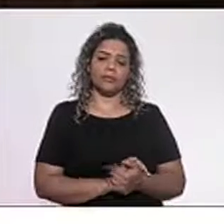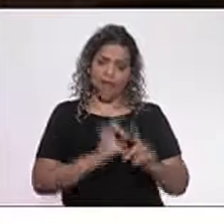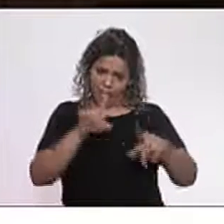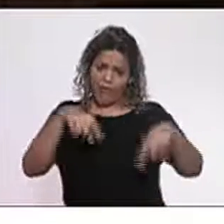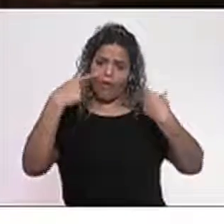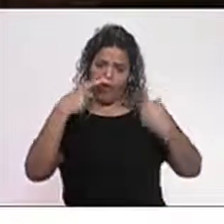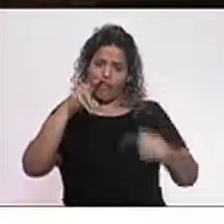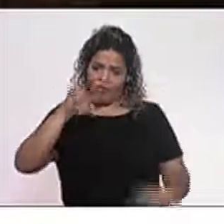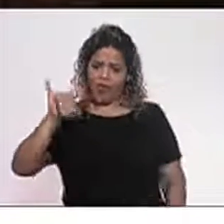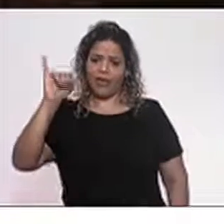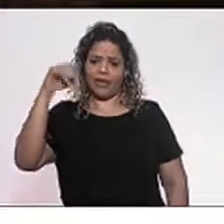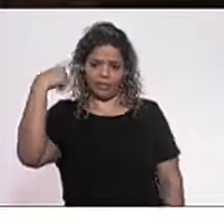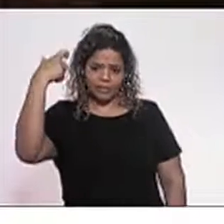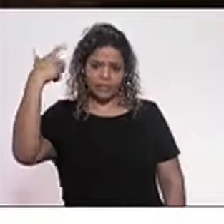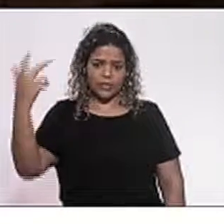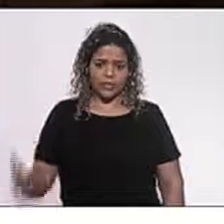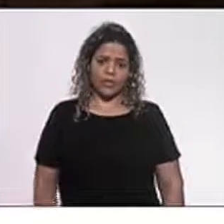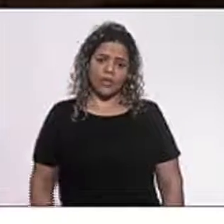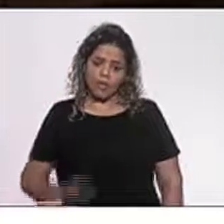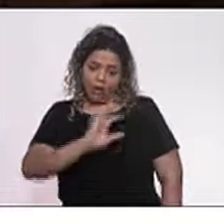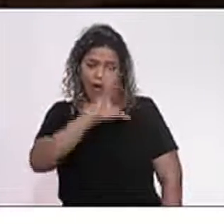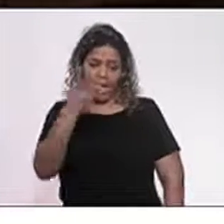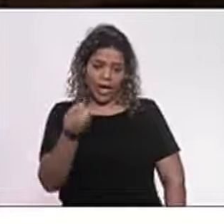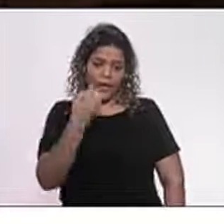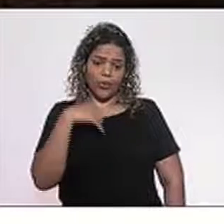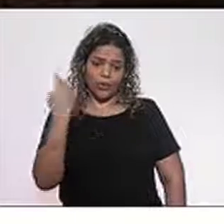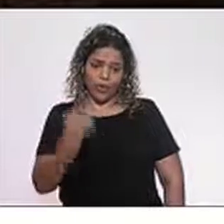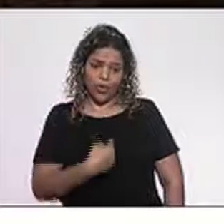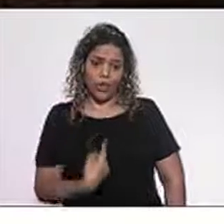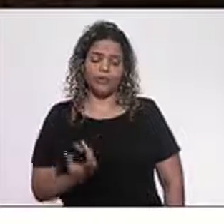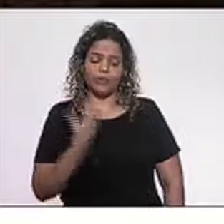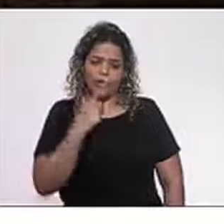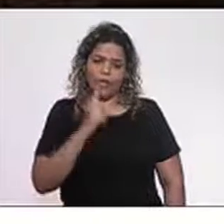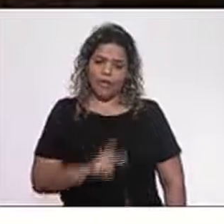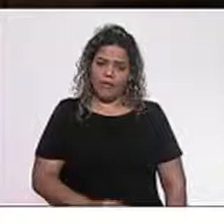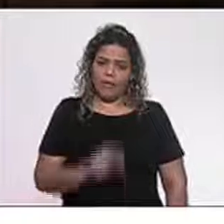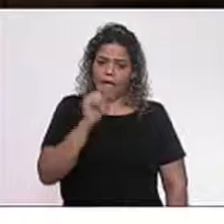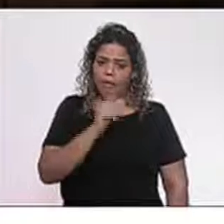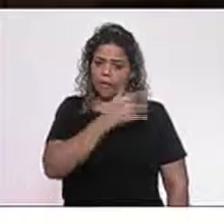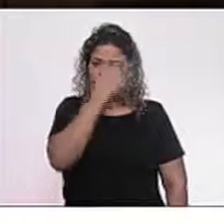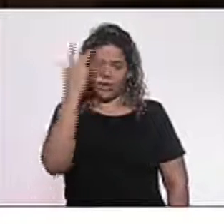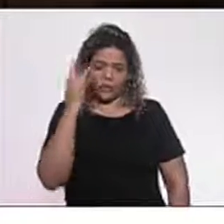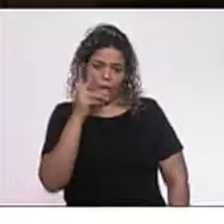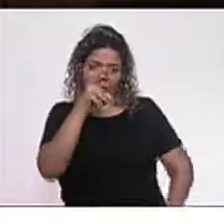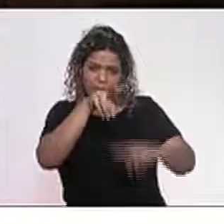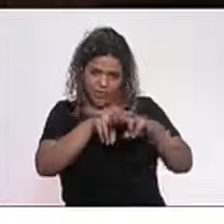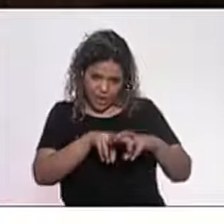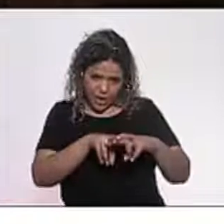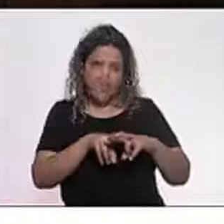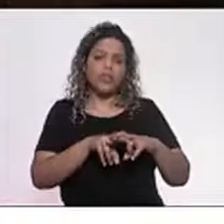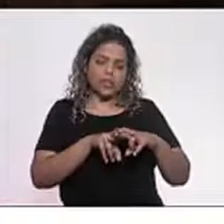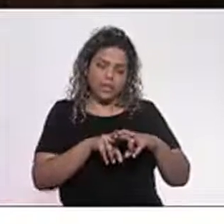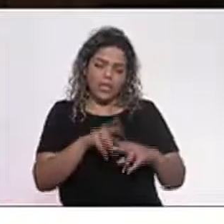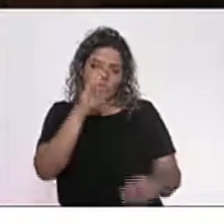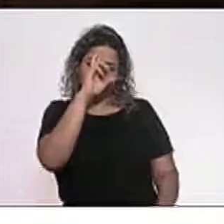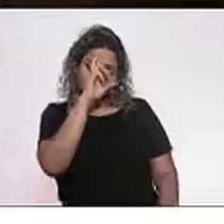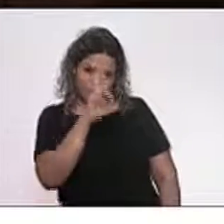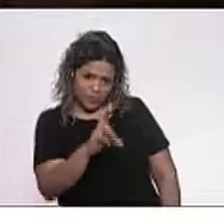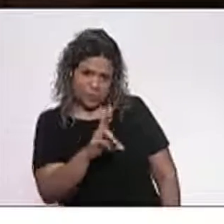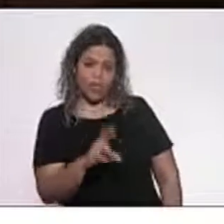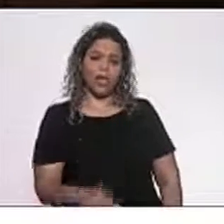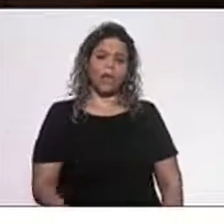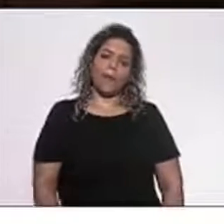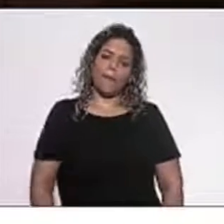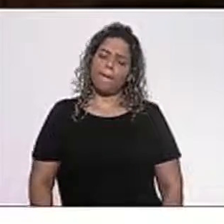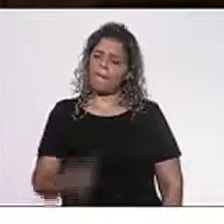Ele vai atirar em você. É óbvio que nós preferimos que essa pessoa seja presa, seja responsabilizada,